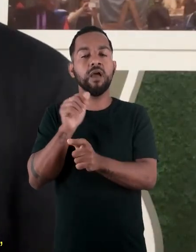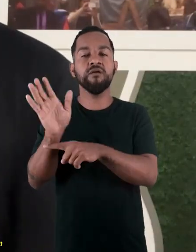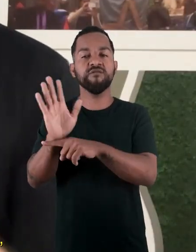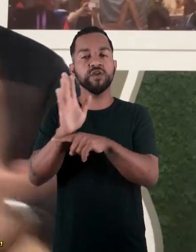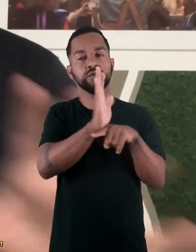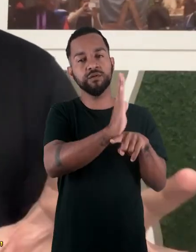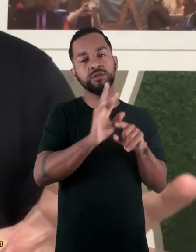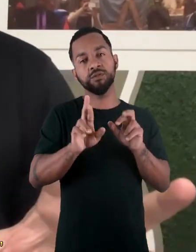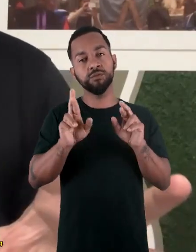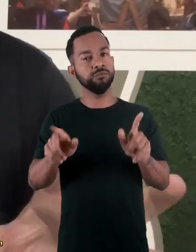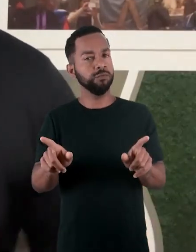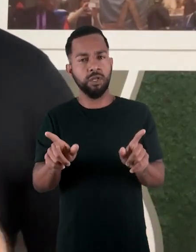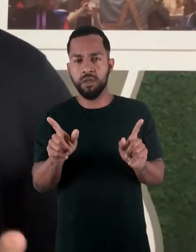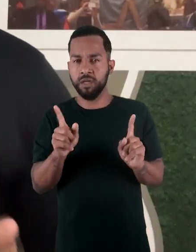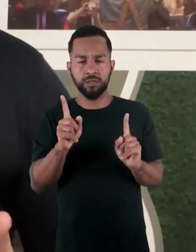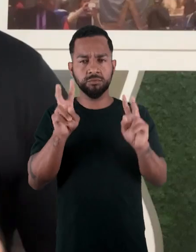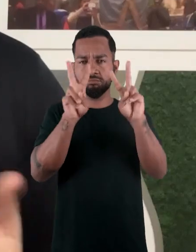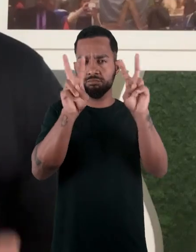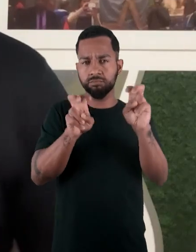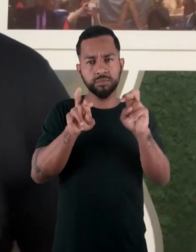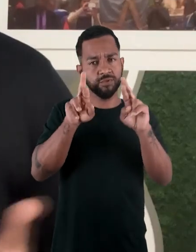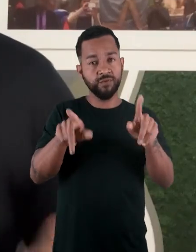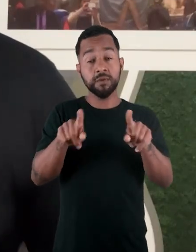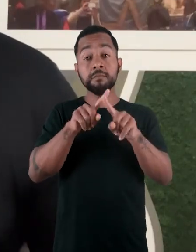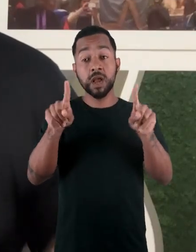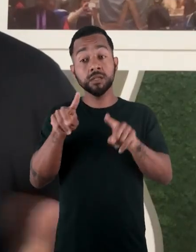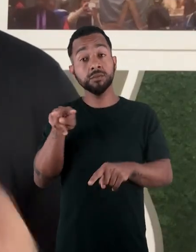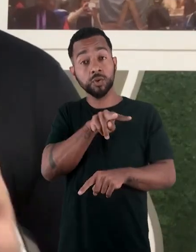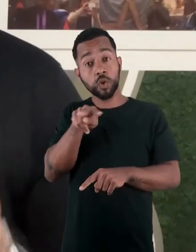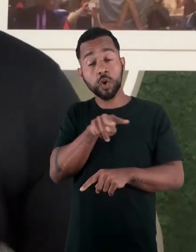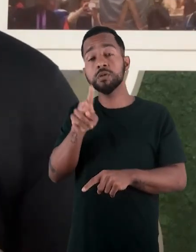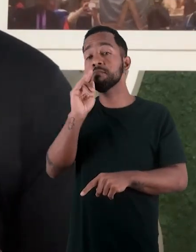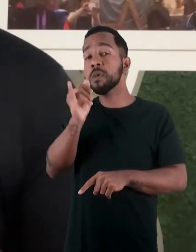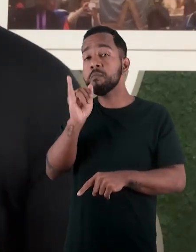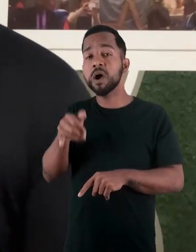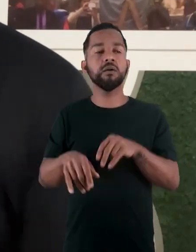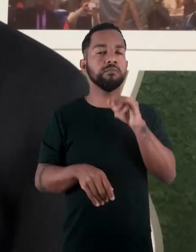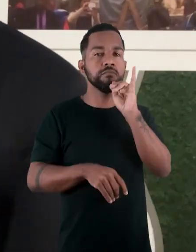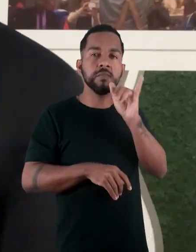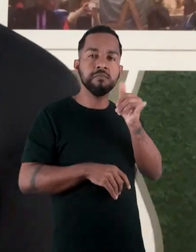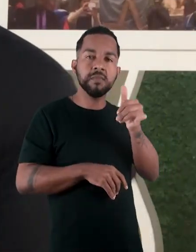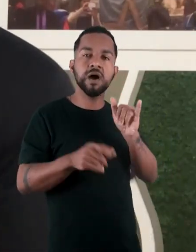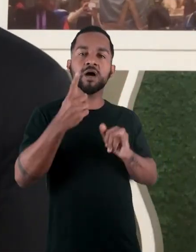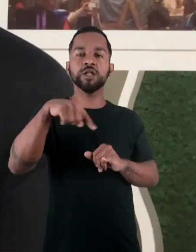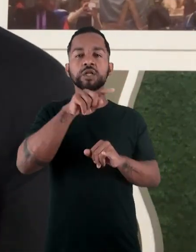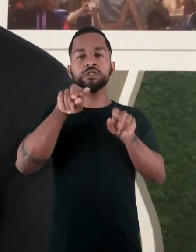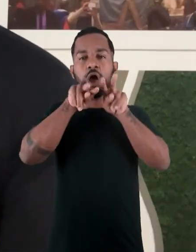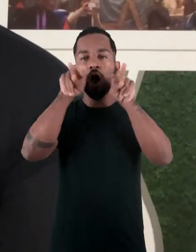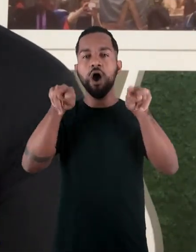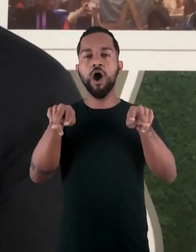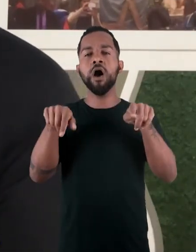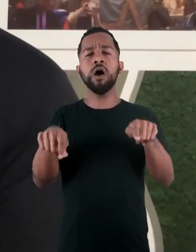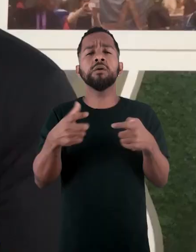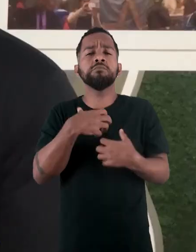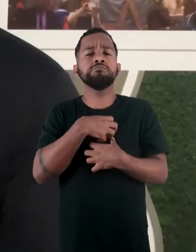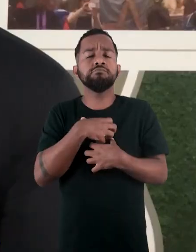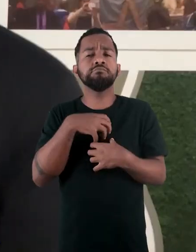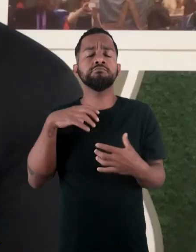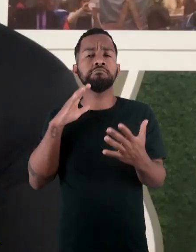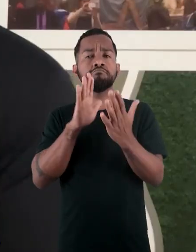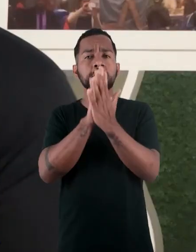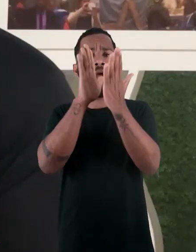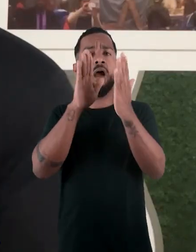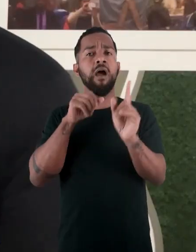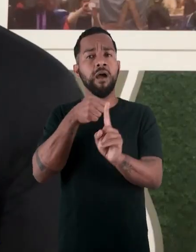situações completamente diferentes, mas os dois estão contando histórias. Então é importante que a gente comece a olhar para o que faz sentido, o que te impacta, o